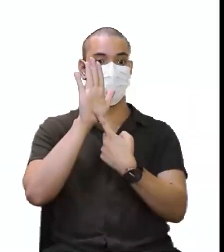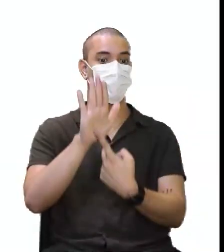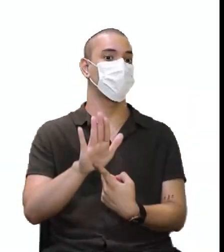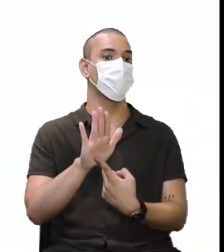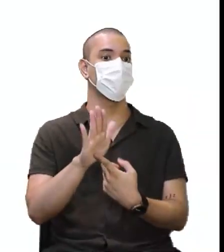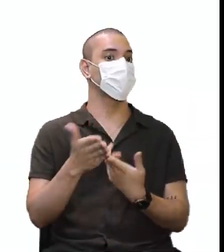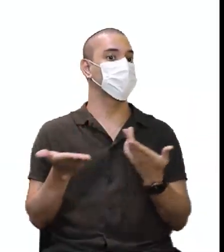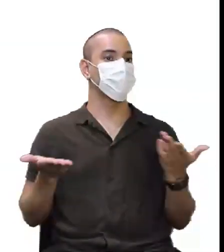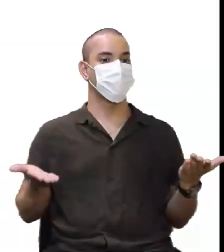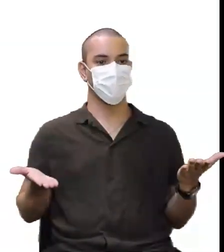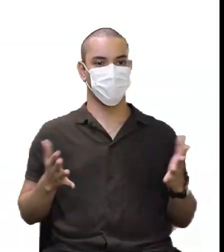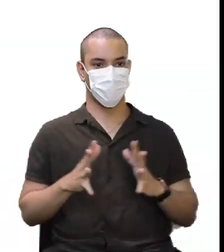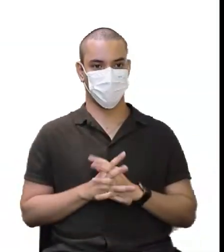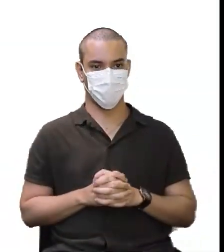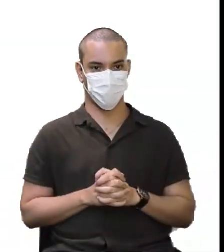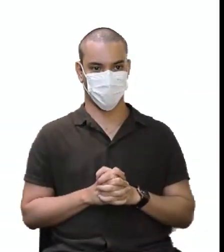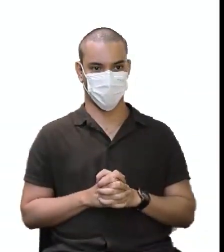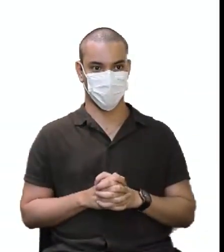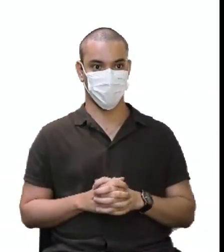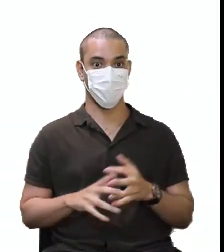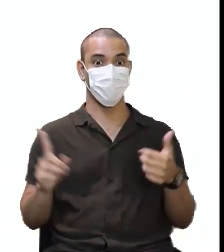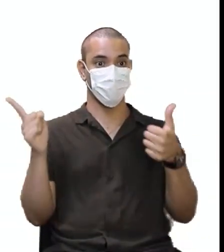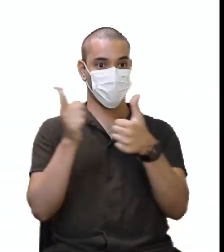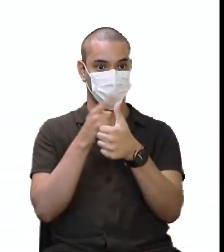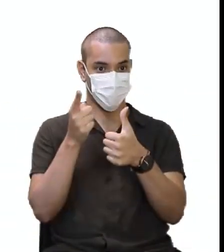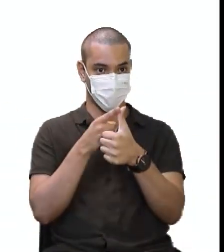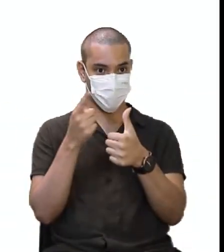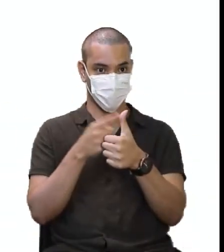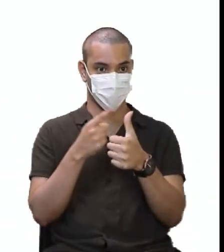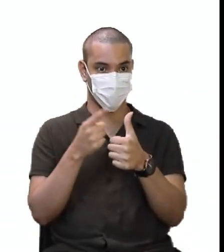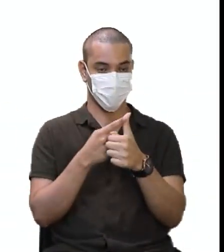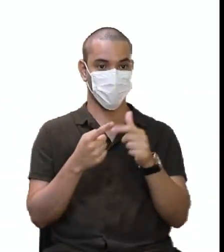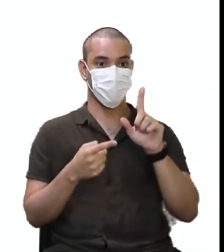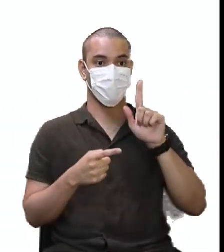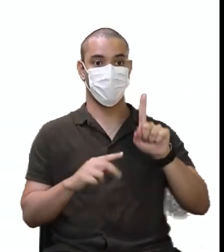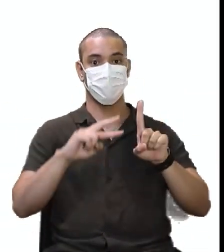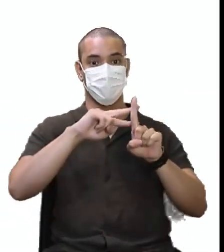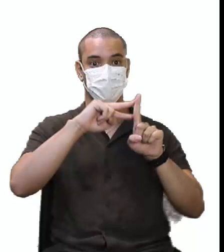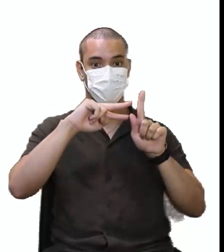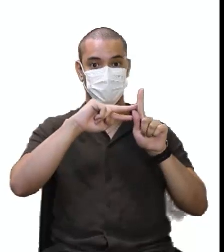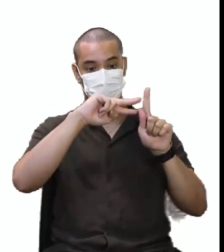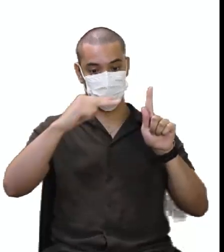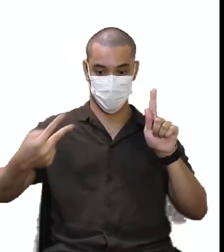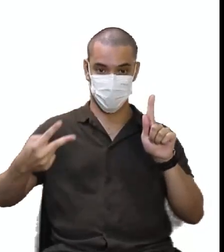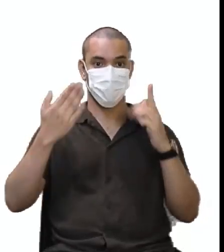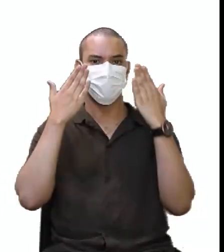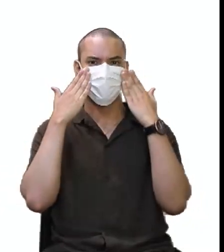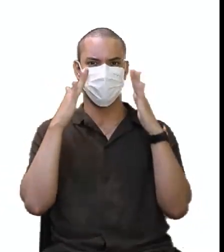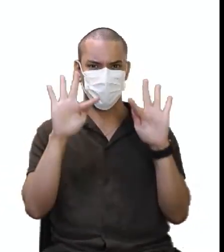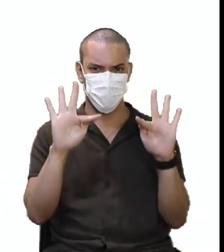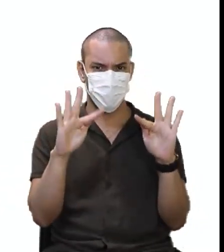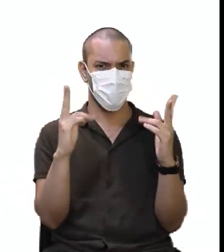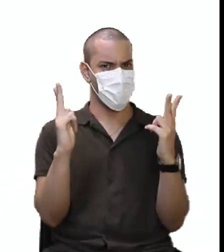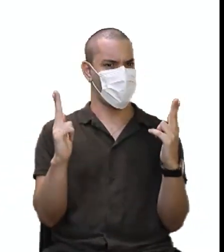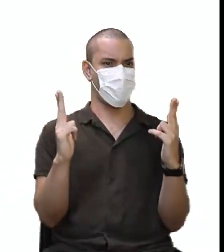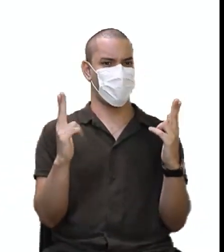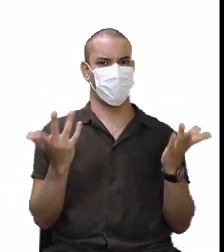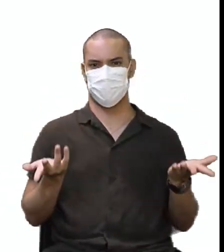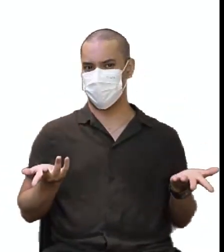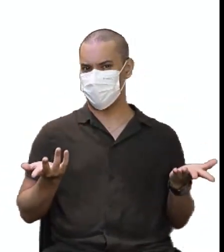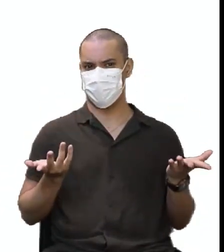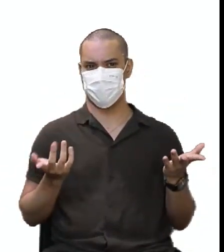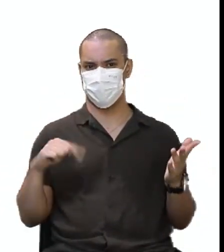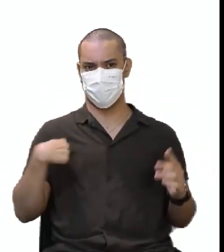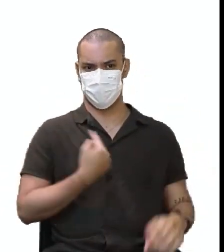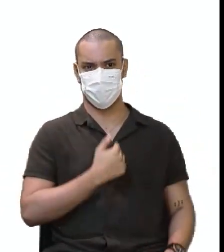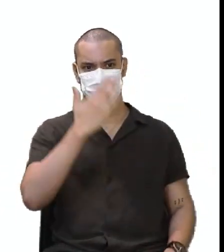vamos lá as opções. Letra A, os genótipos e os fenótipos idênticos. Eu já sei que o fenótipo é